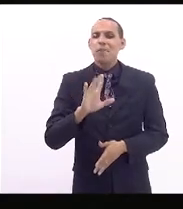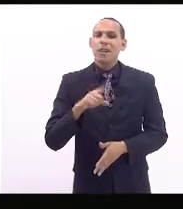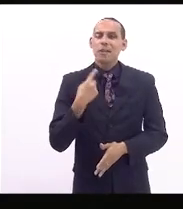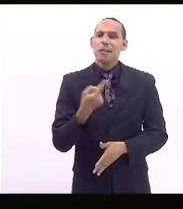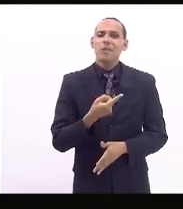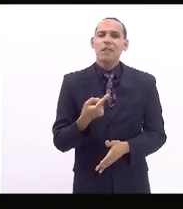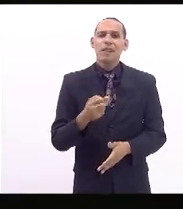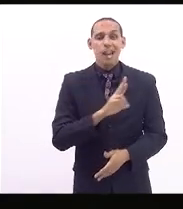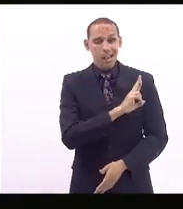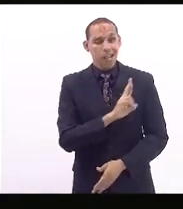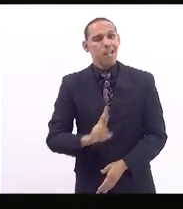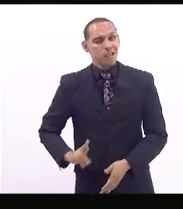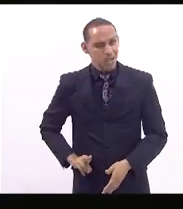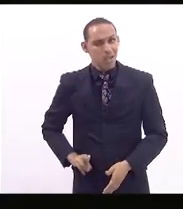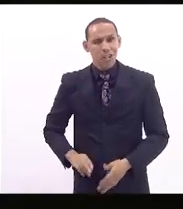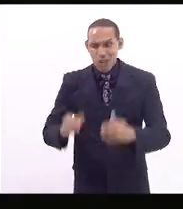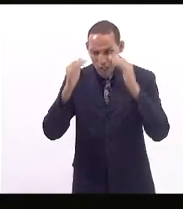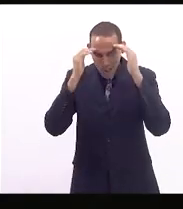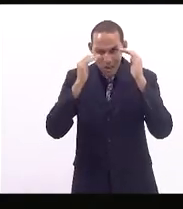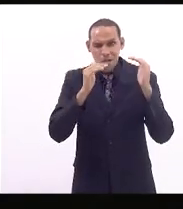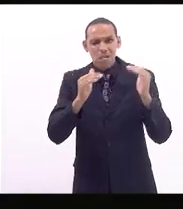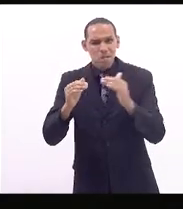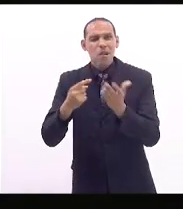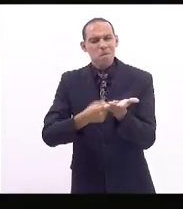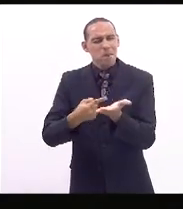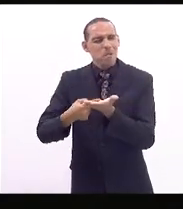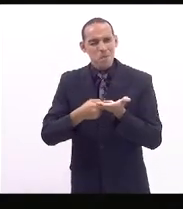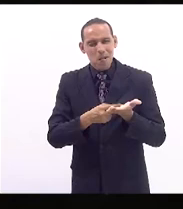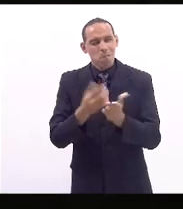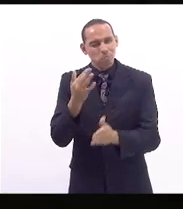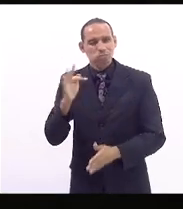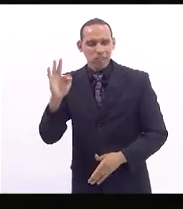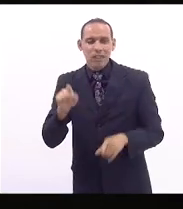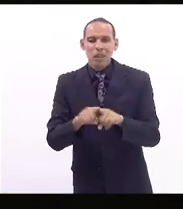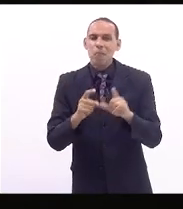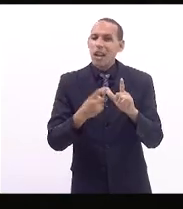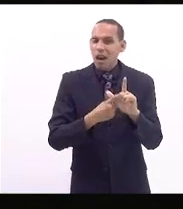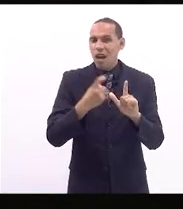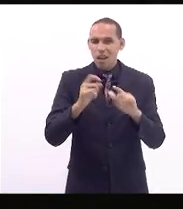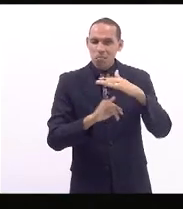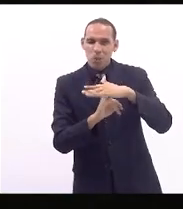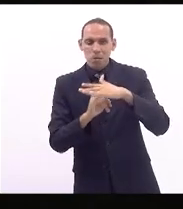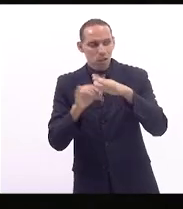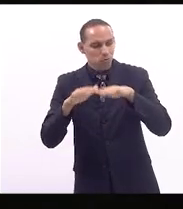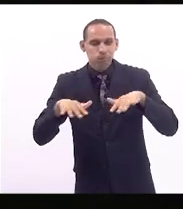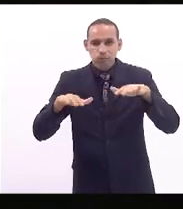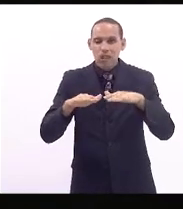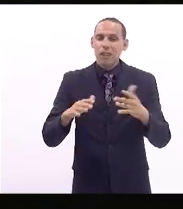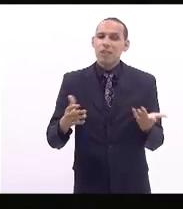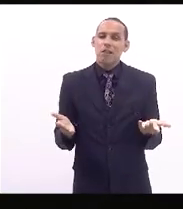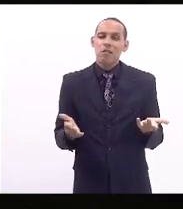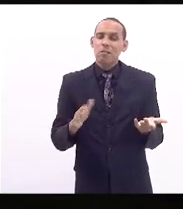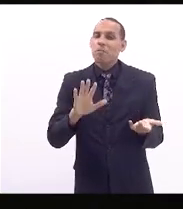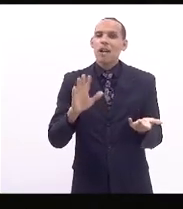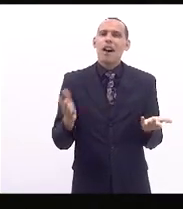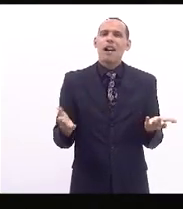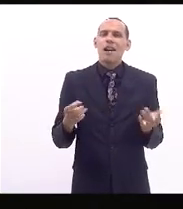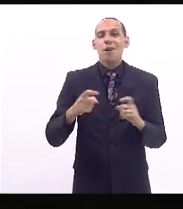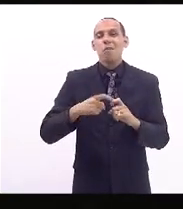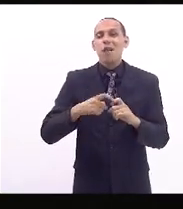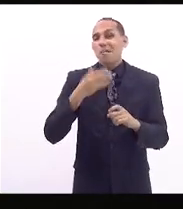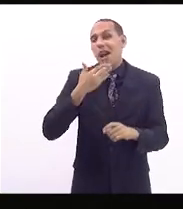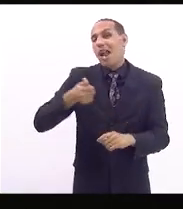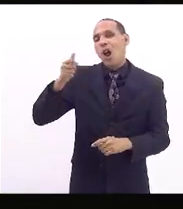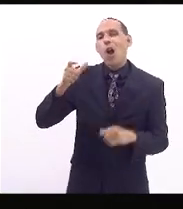somos republicanas e respeitamos os pactos federativos e autonomia das instituições e os melhores médicos